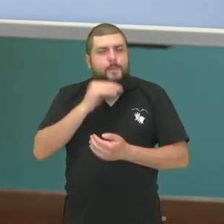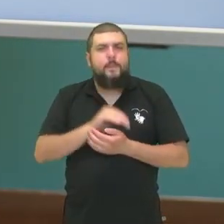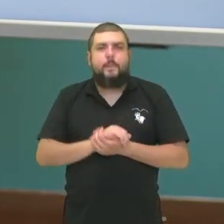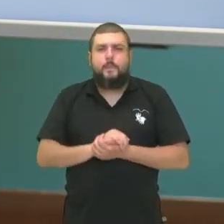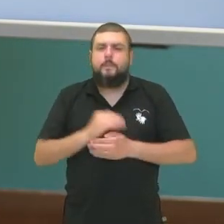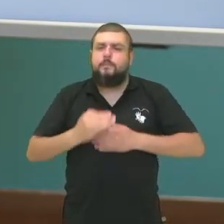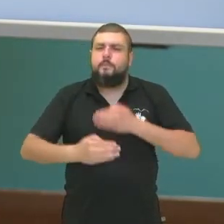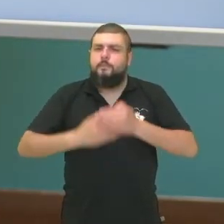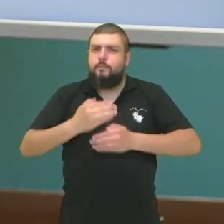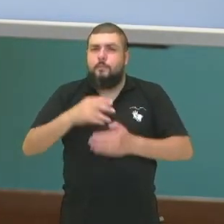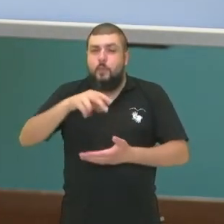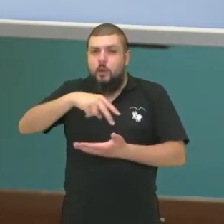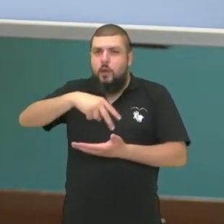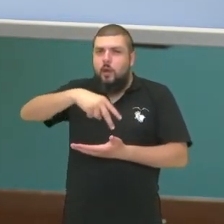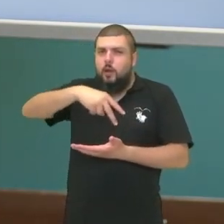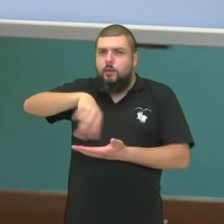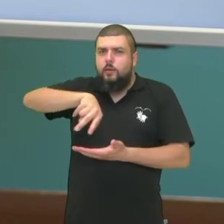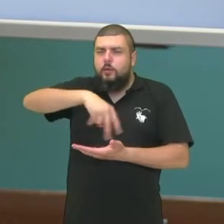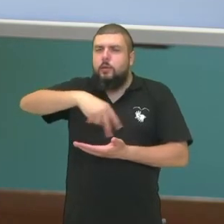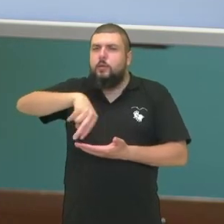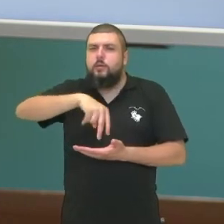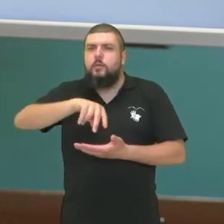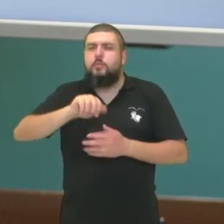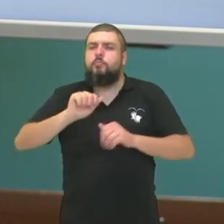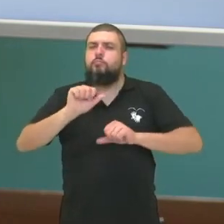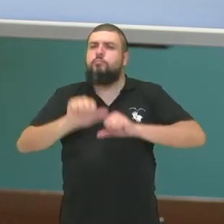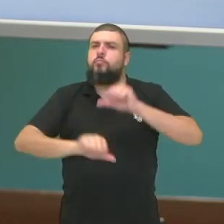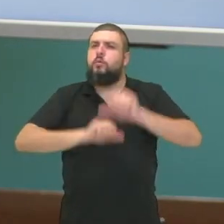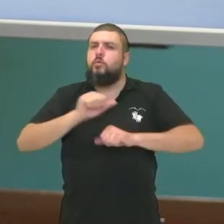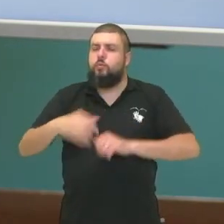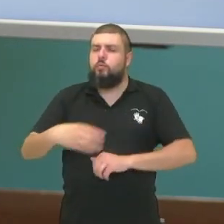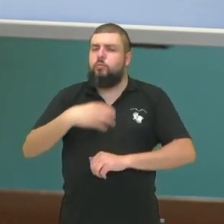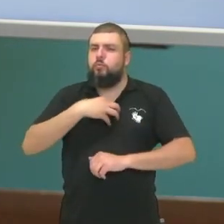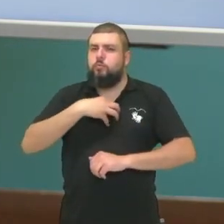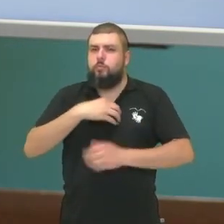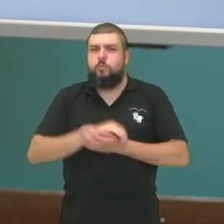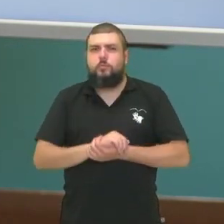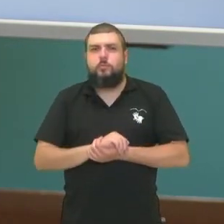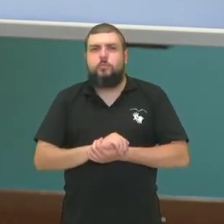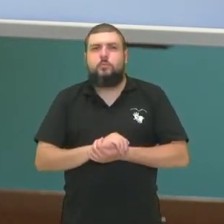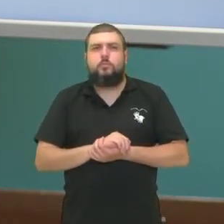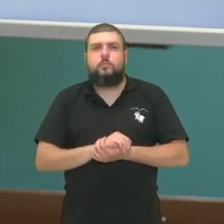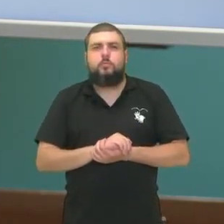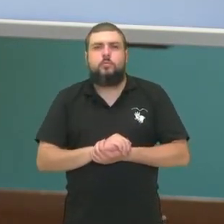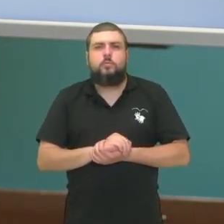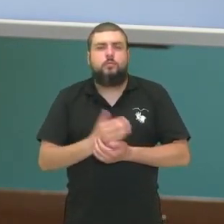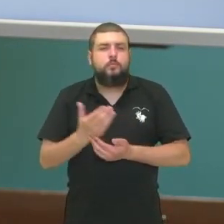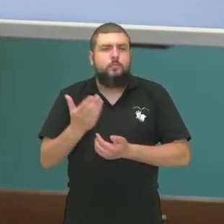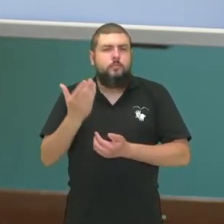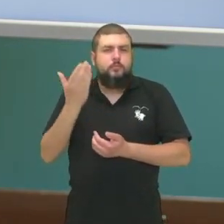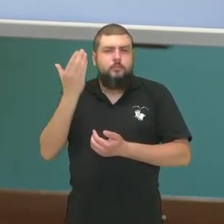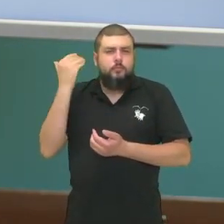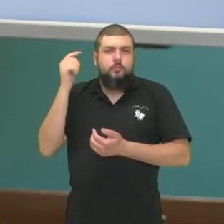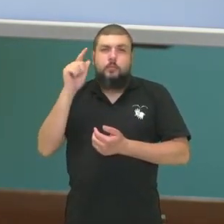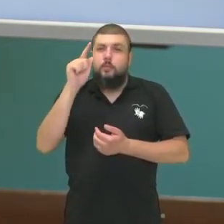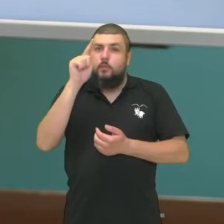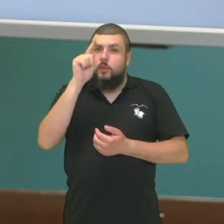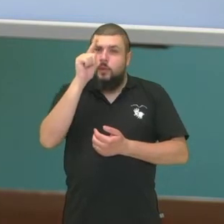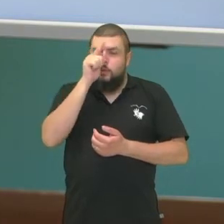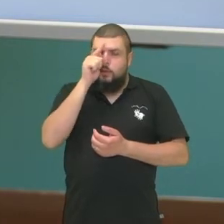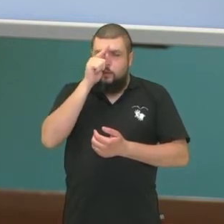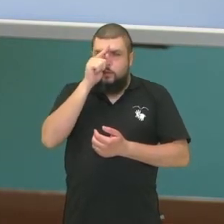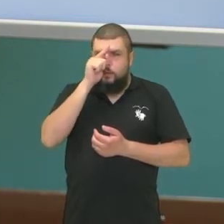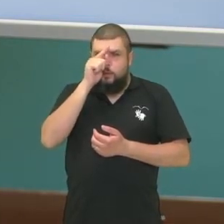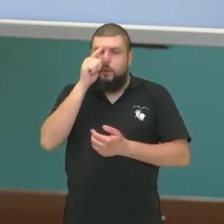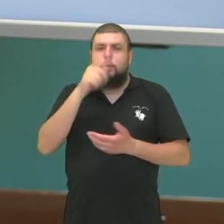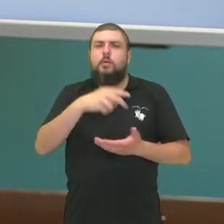outros sentidos. Da Grécia Antiga, a gente já falou muitas vezes de Grécia Antiga, a dança estava relacionada